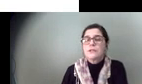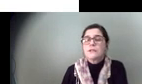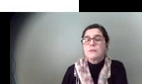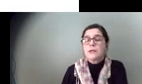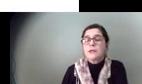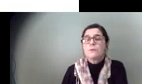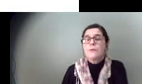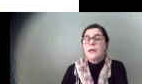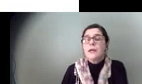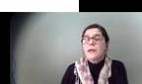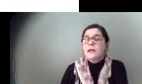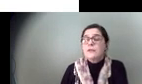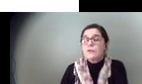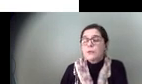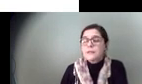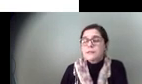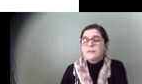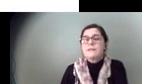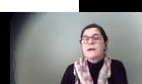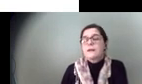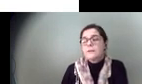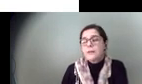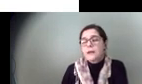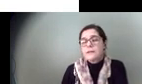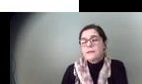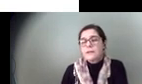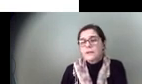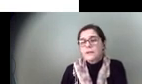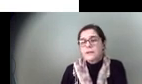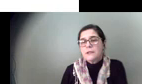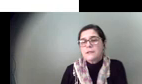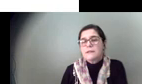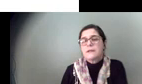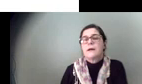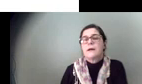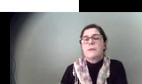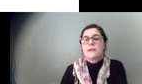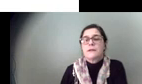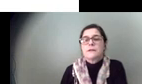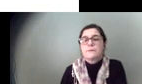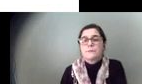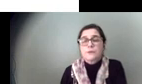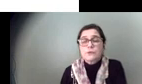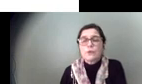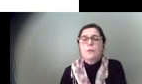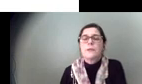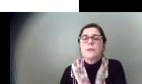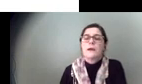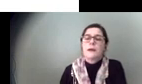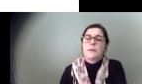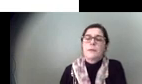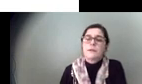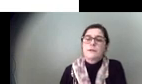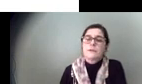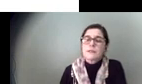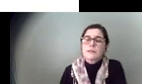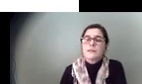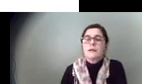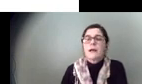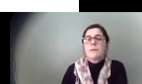dimensões do conhecimento e sobre esse destaque para as categorias, né? Aprender sobre,